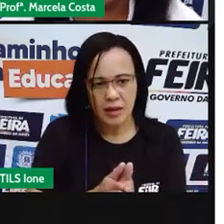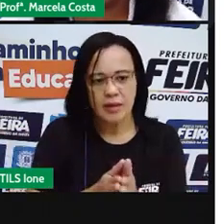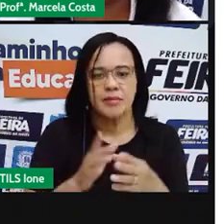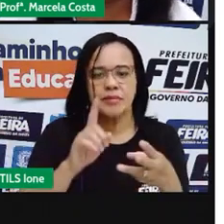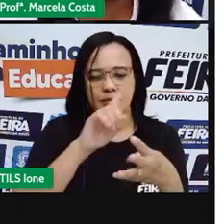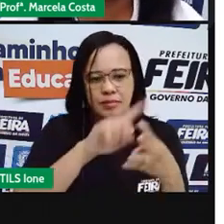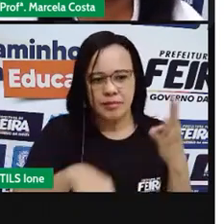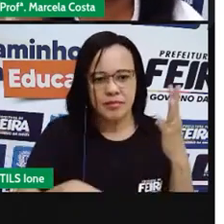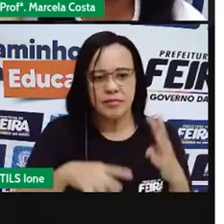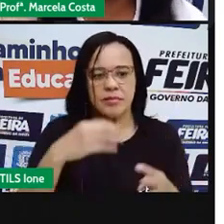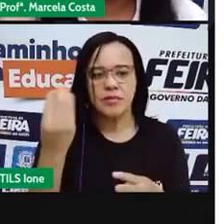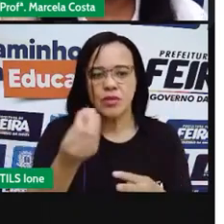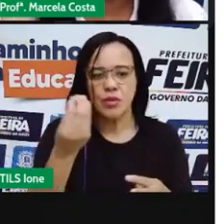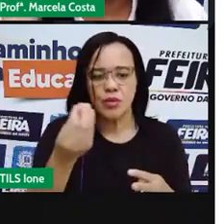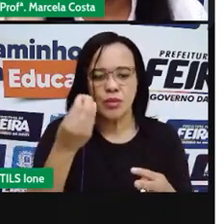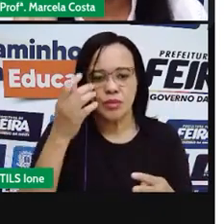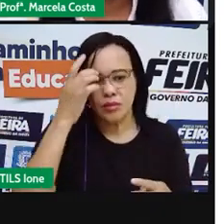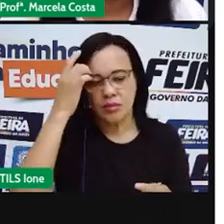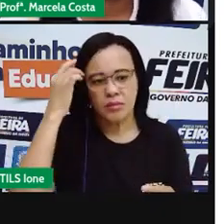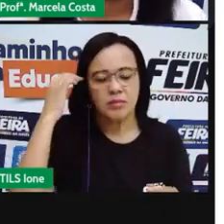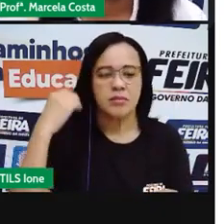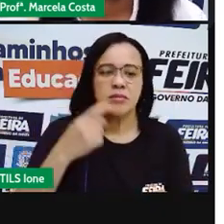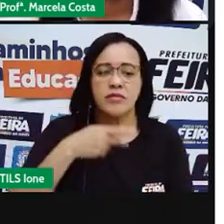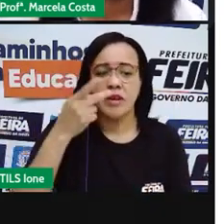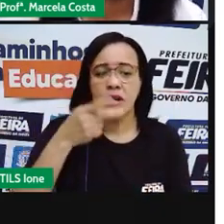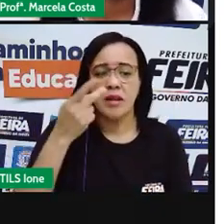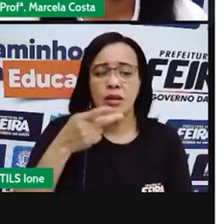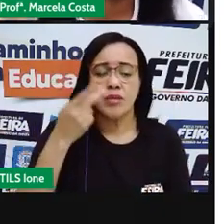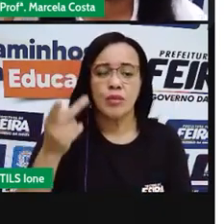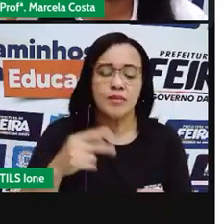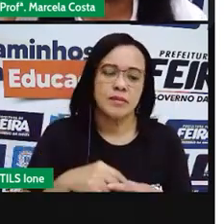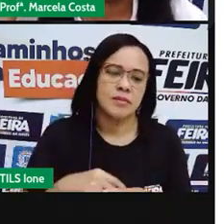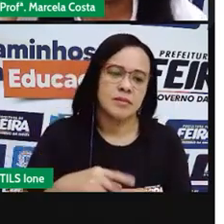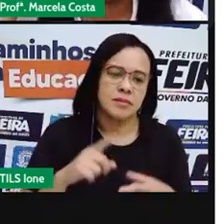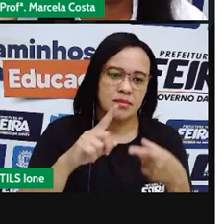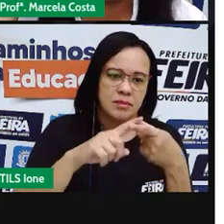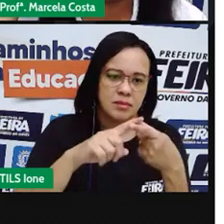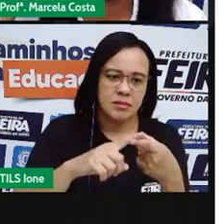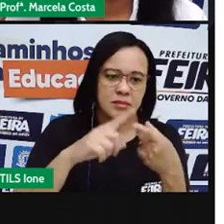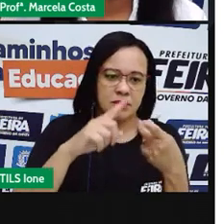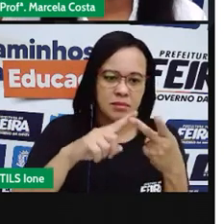Tá-man-du-a. Você abriu a boca